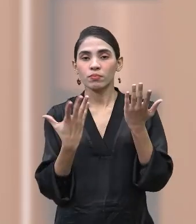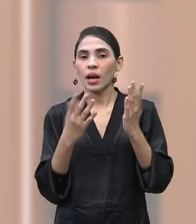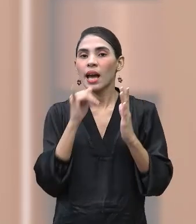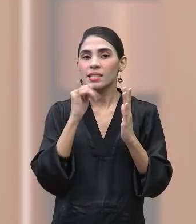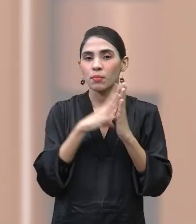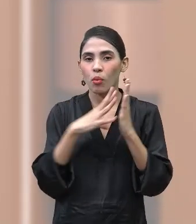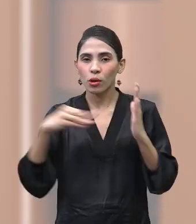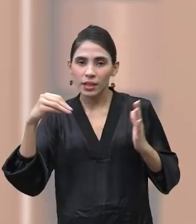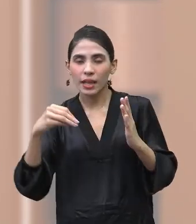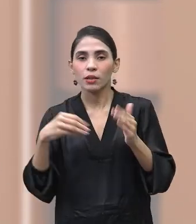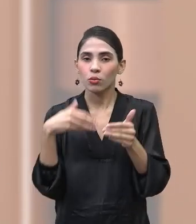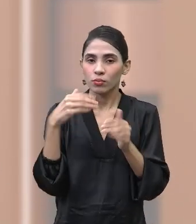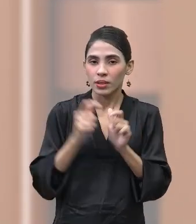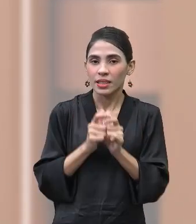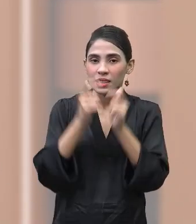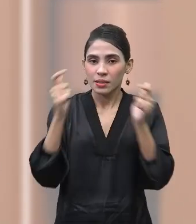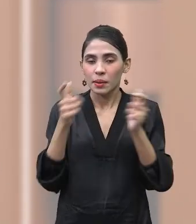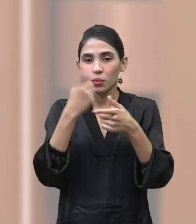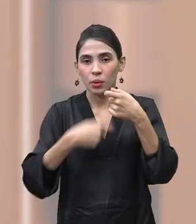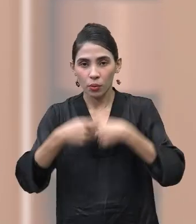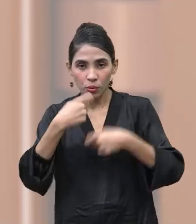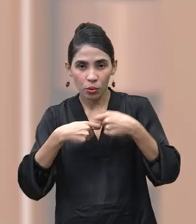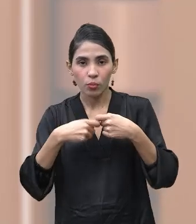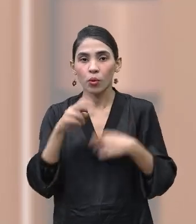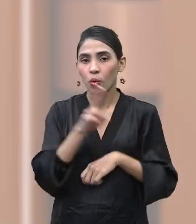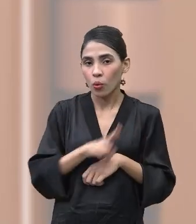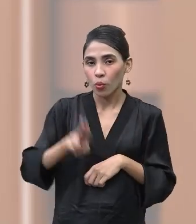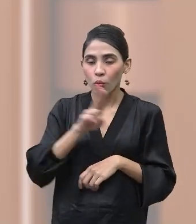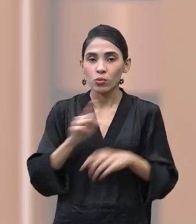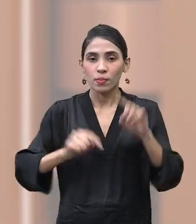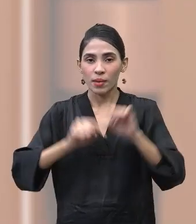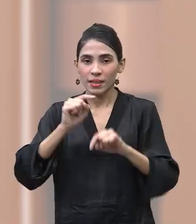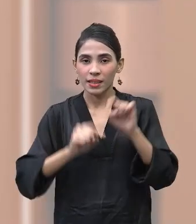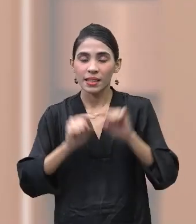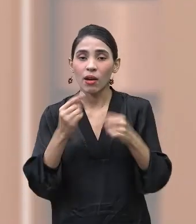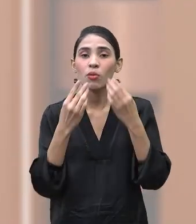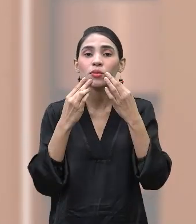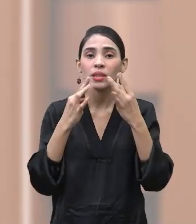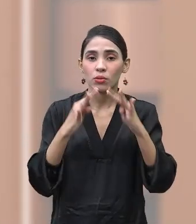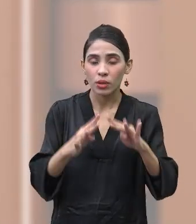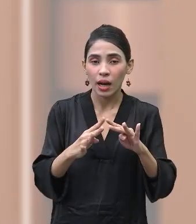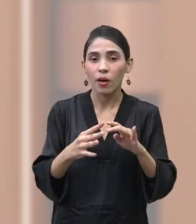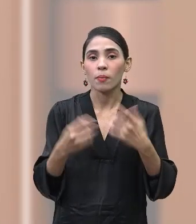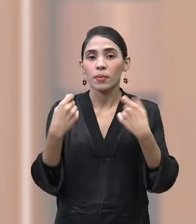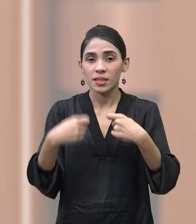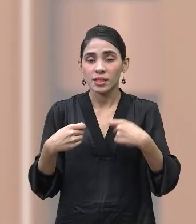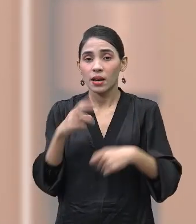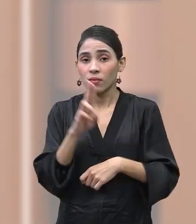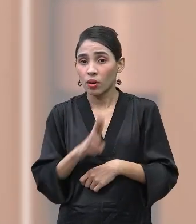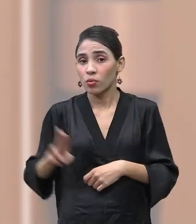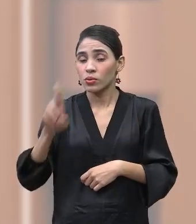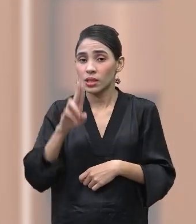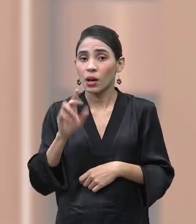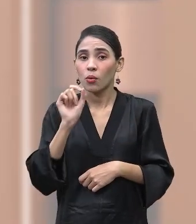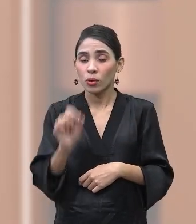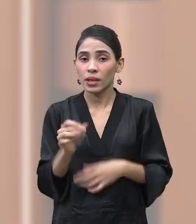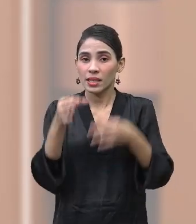crescimento econômico, onde o uso dos recursos naturais, eles deveriam ser utilizados de